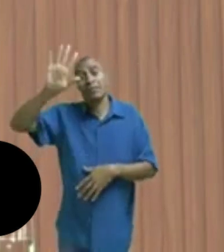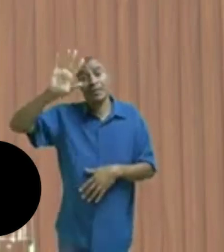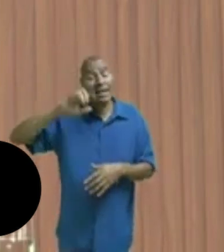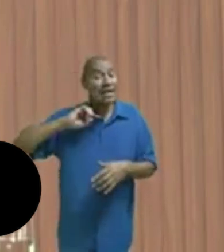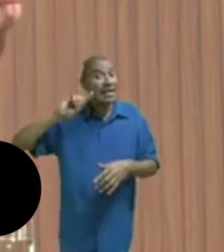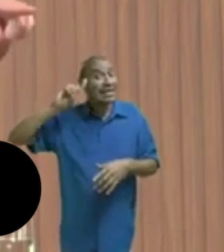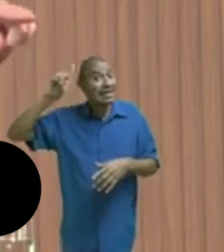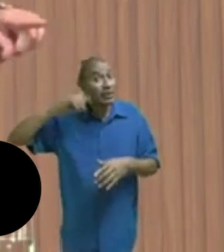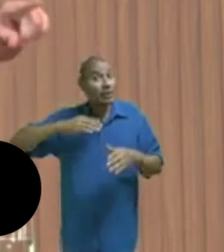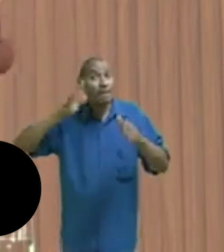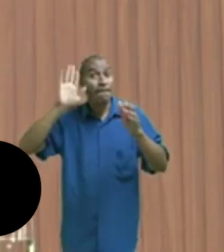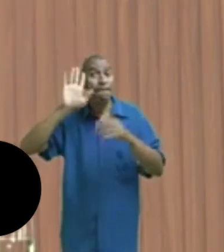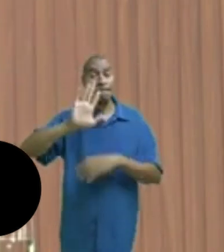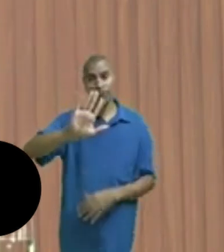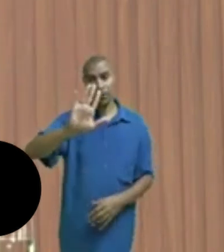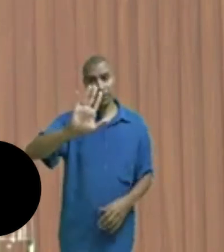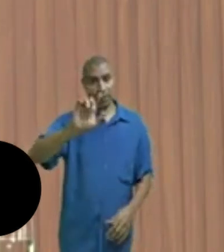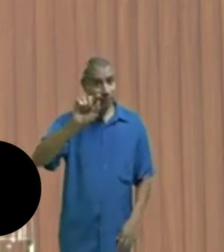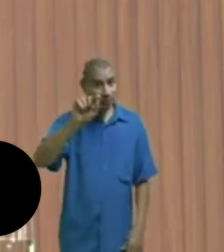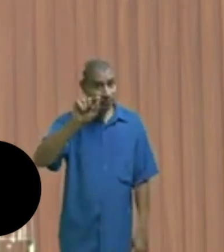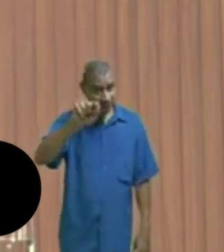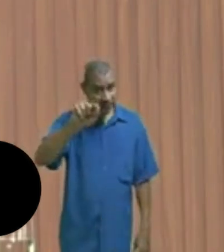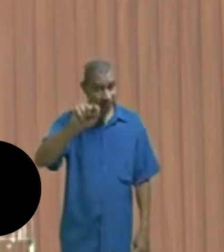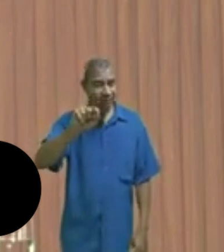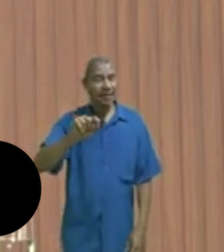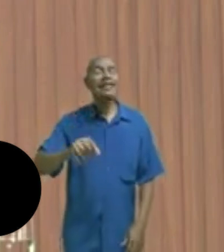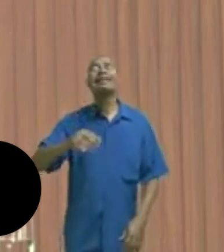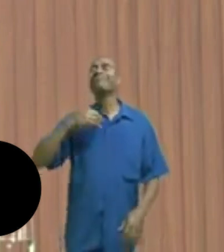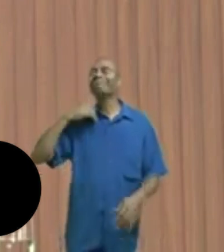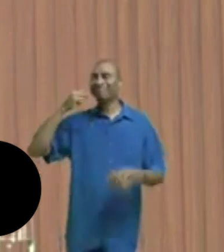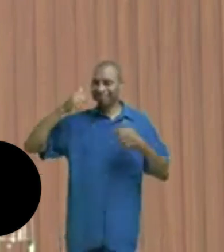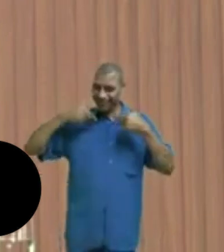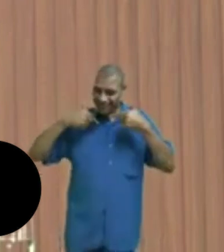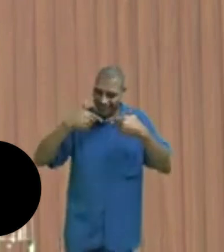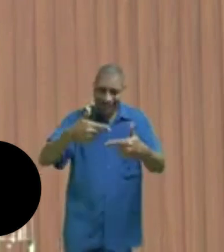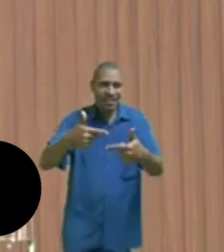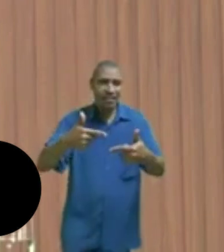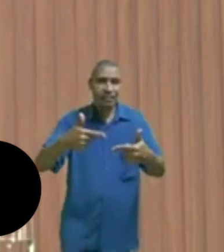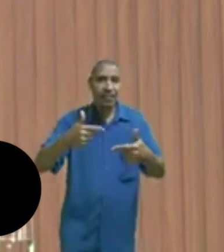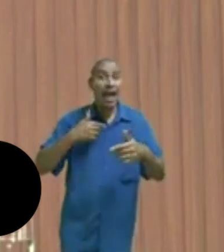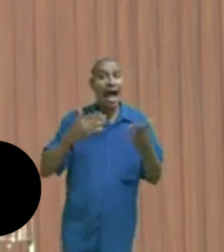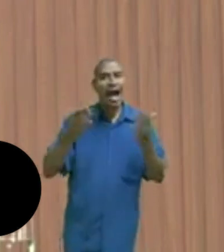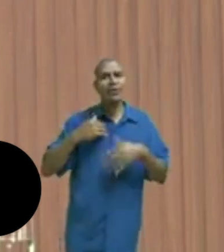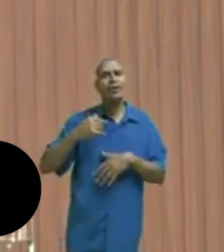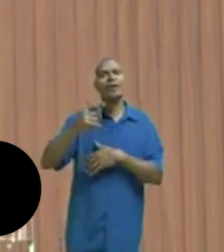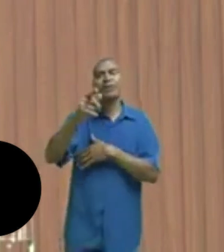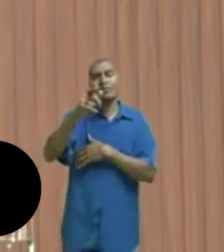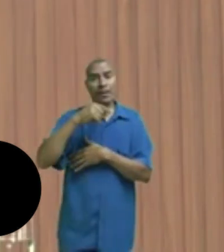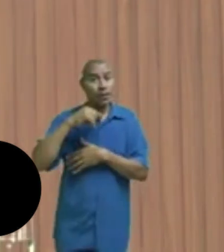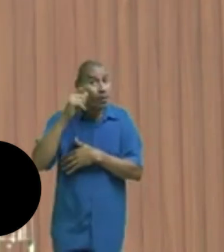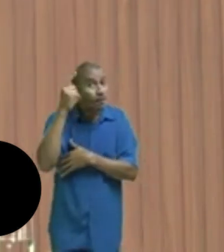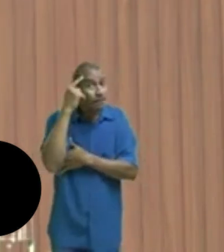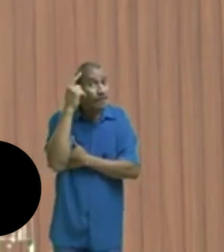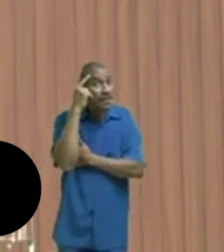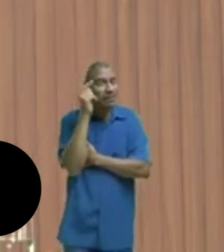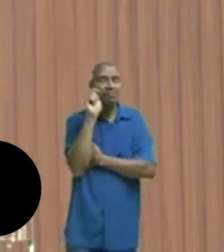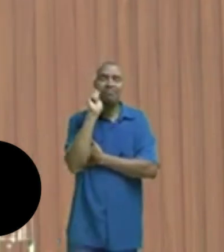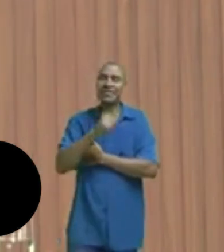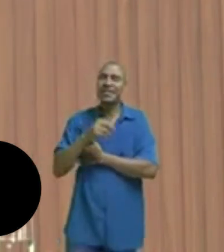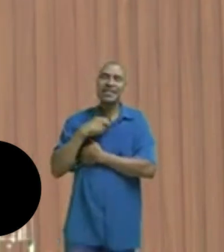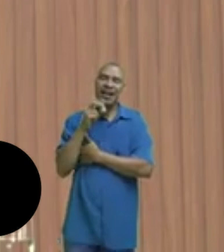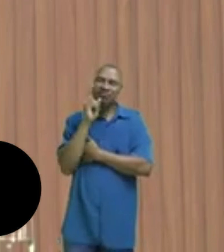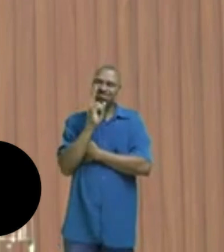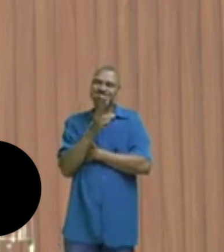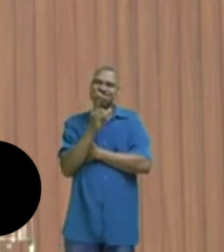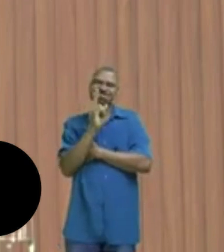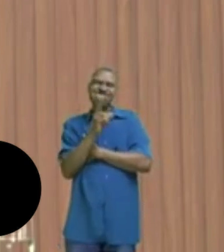sua vida, fique tranquilo. Não permita que outros pensamentos confundam você e façam você acreditar que